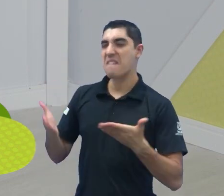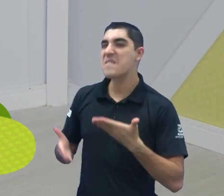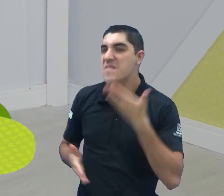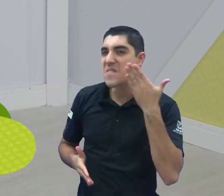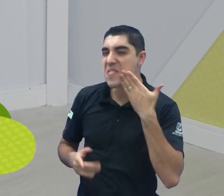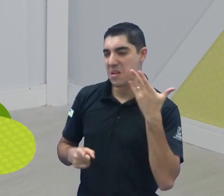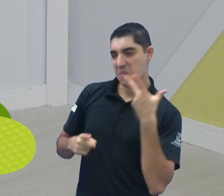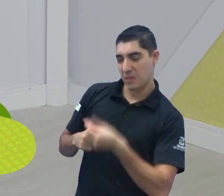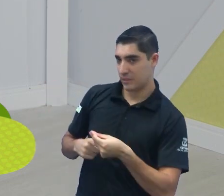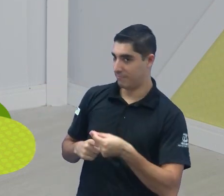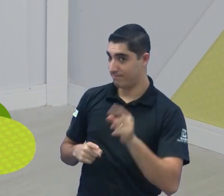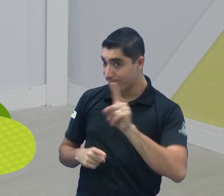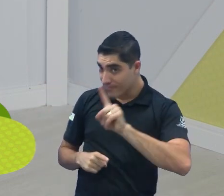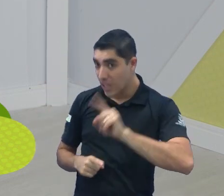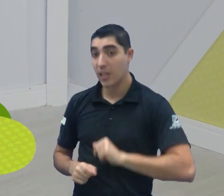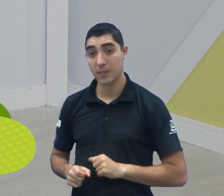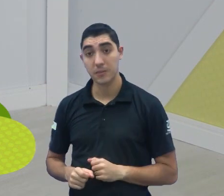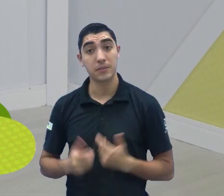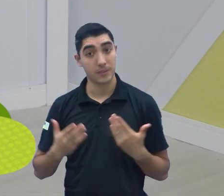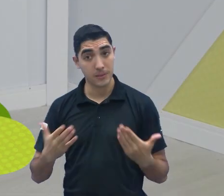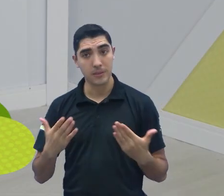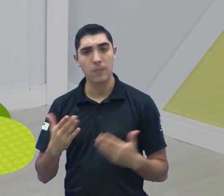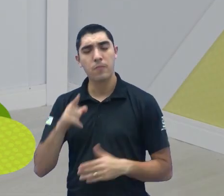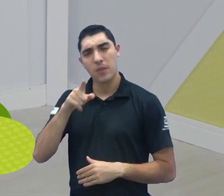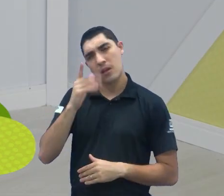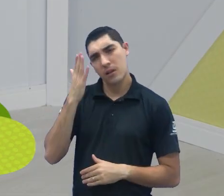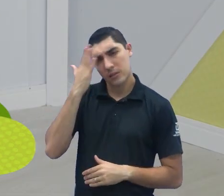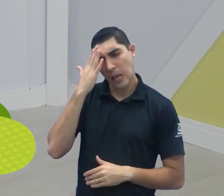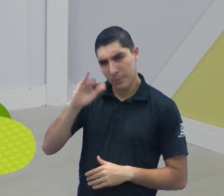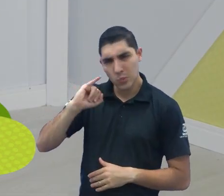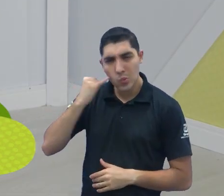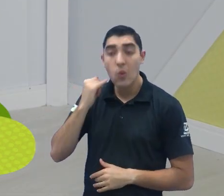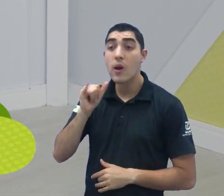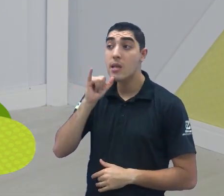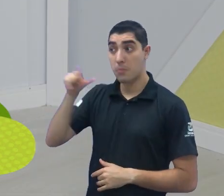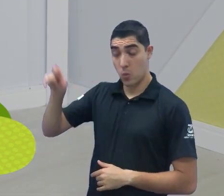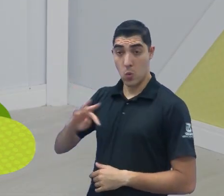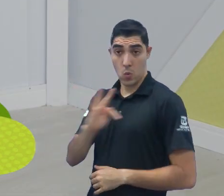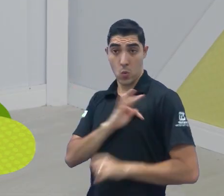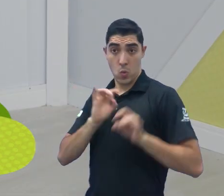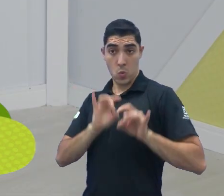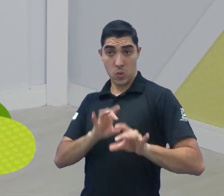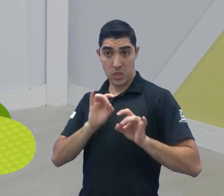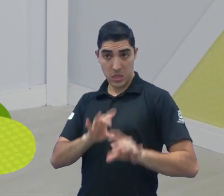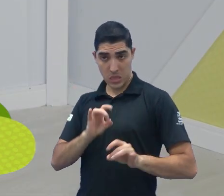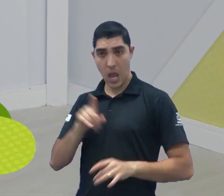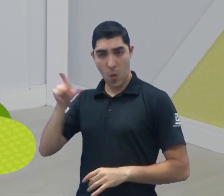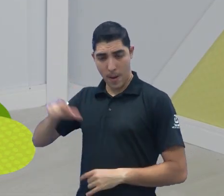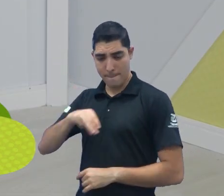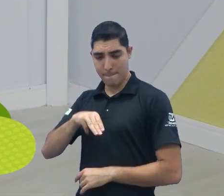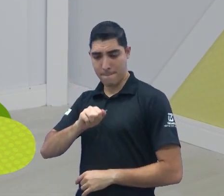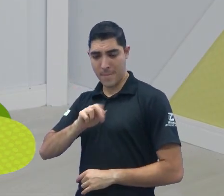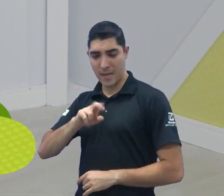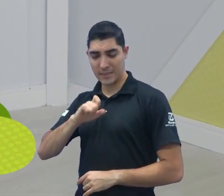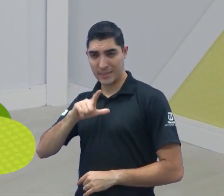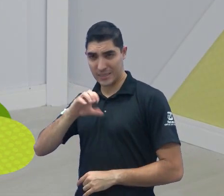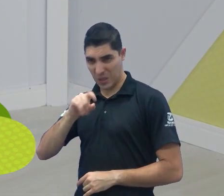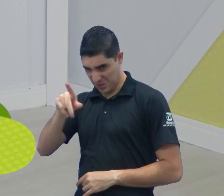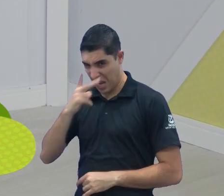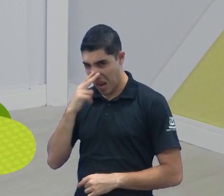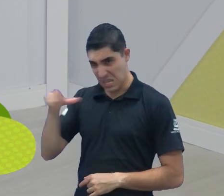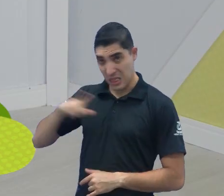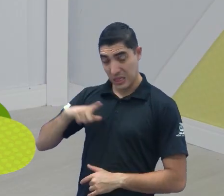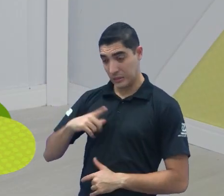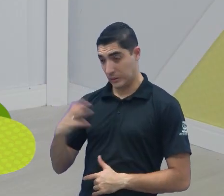mostrar as tabelas aqui, João, você entende que o Marcelo Marelli está pressionado no cargo, depende do resultado contra o Sport,